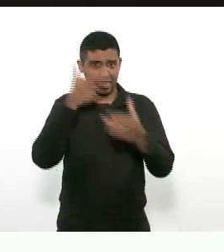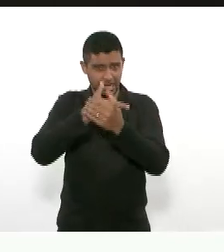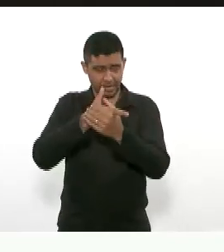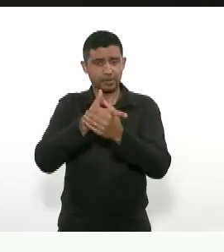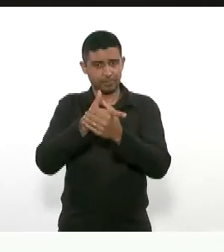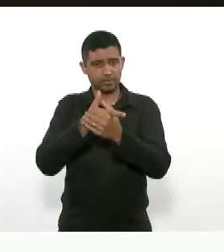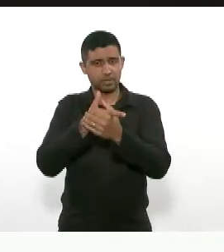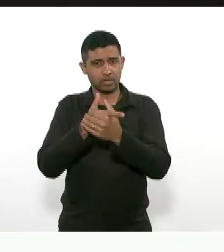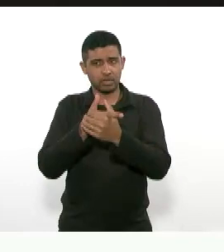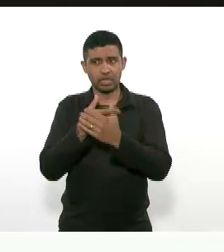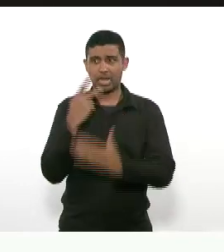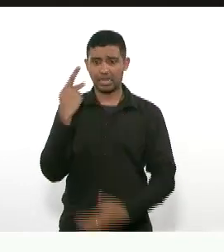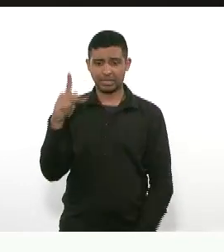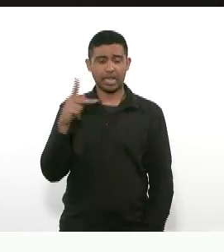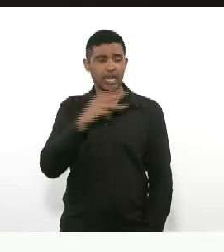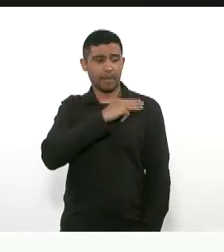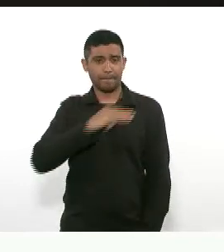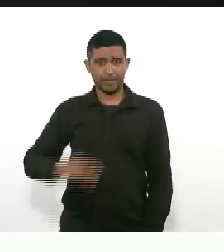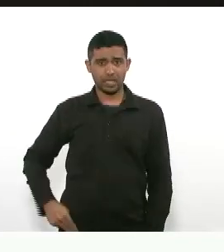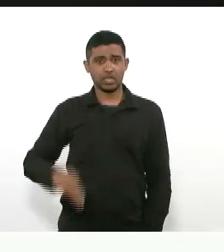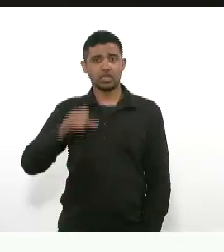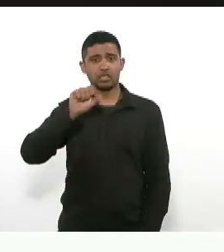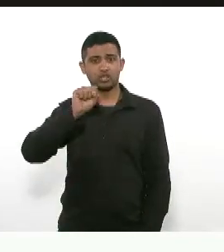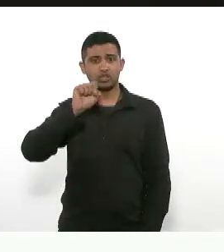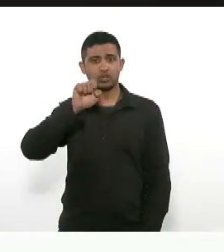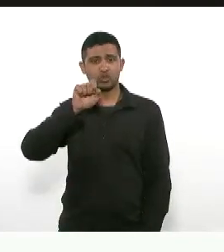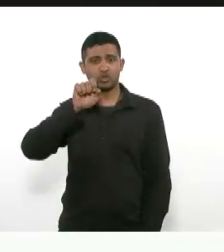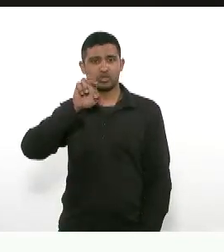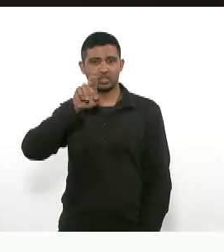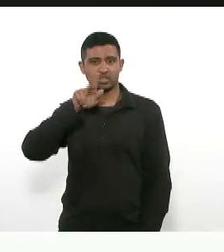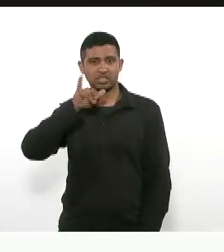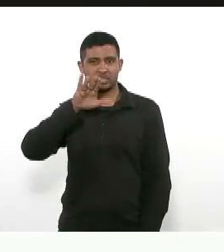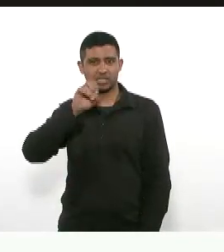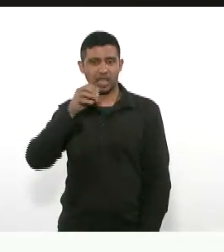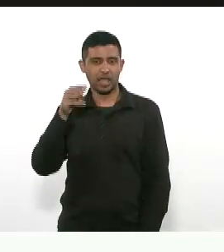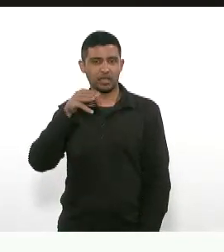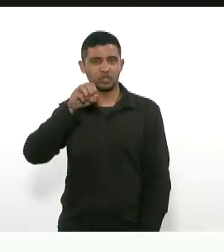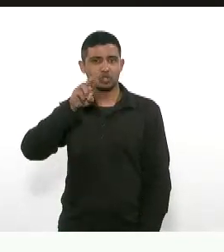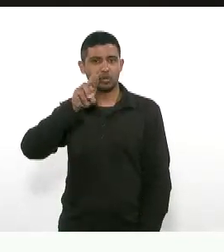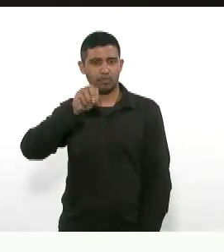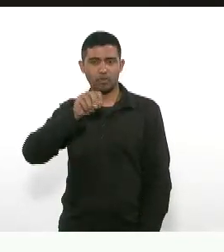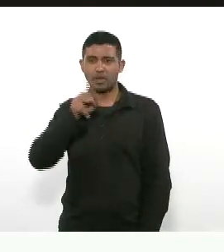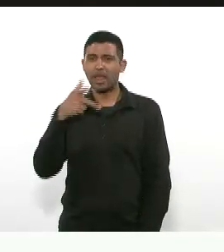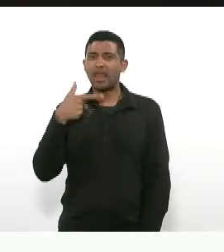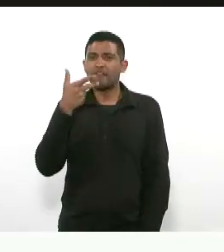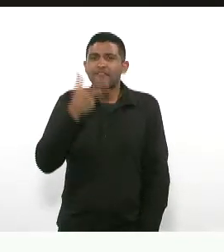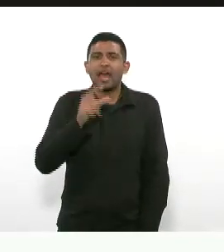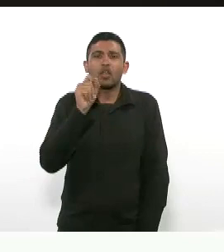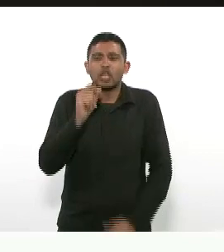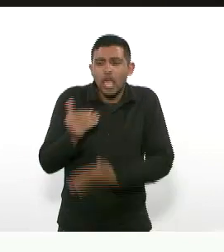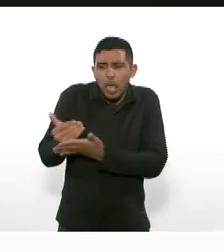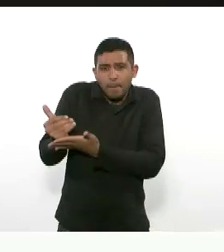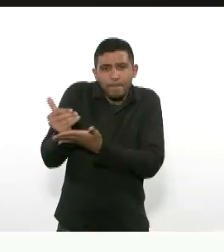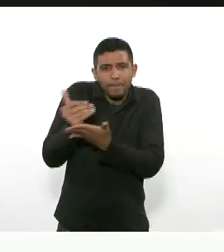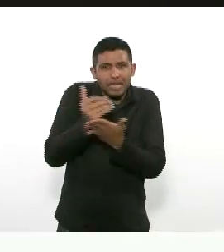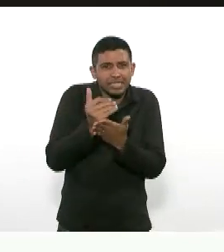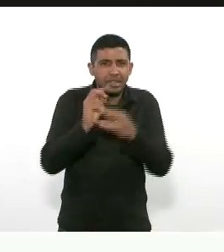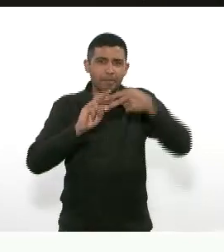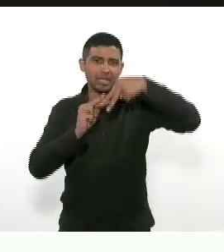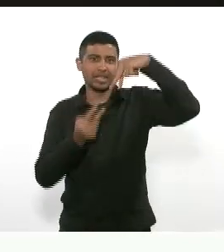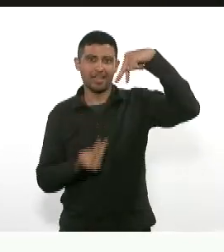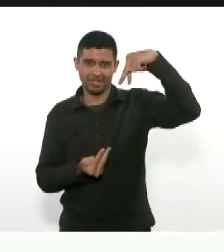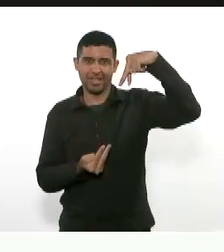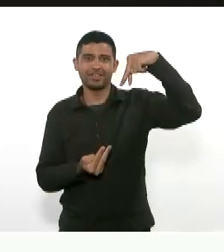do ministro Sérgio Moro, ela fala da coleta de material genético, né, de DNA, e